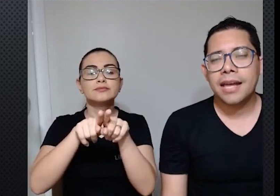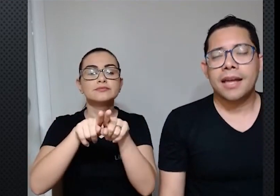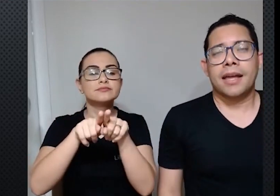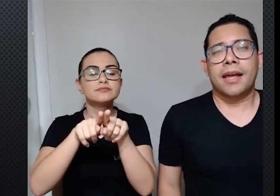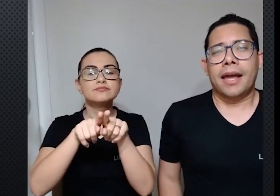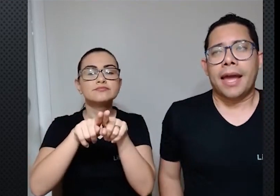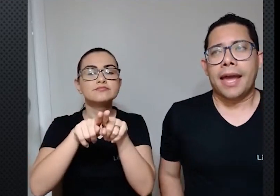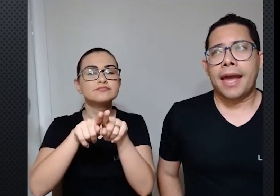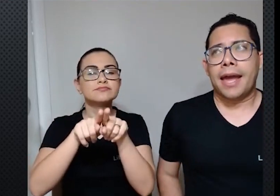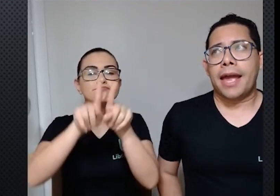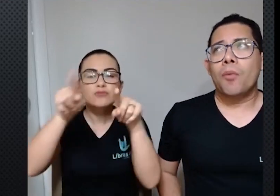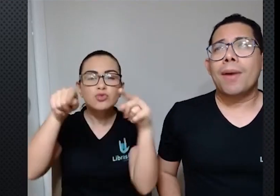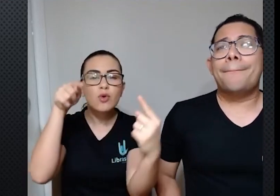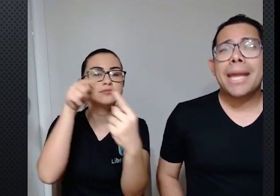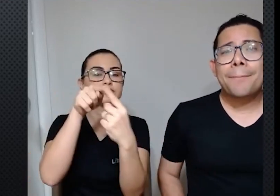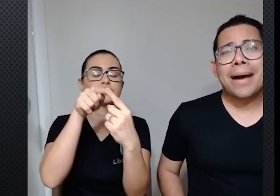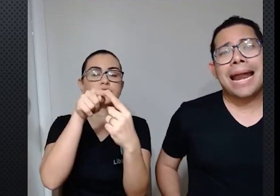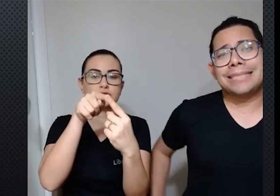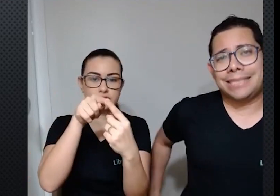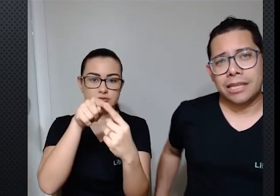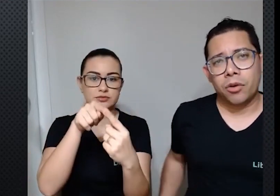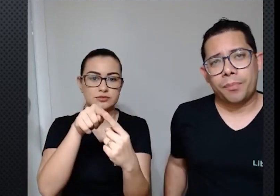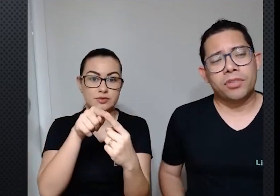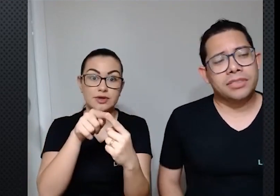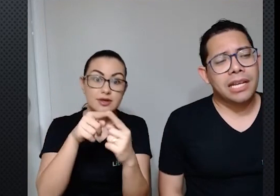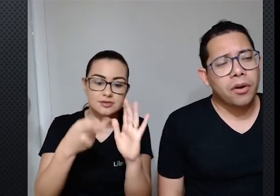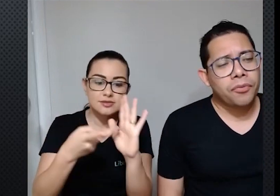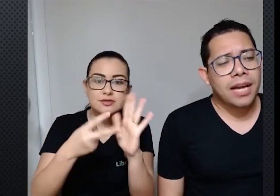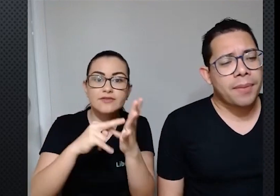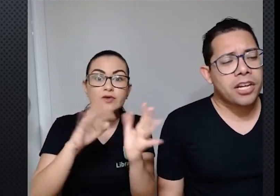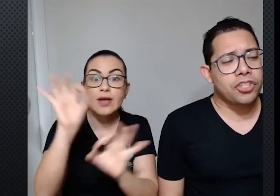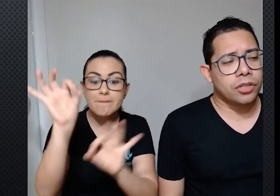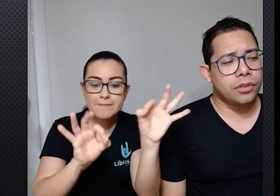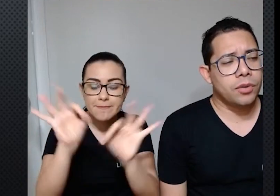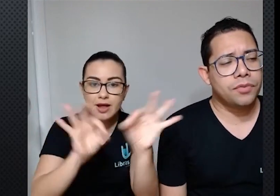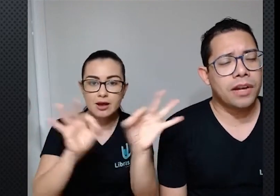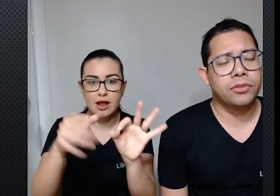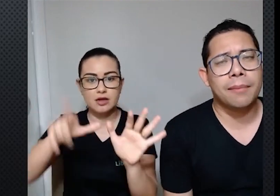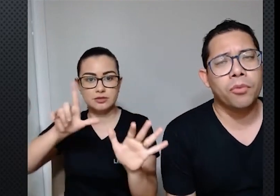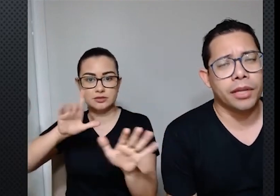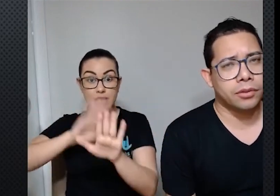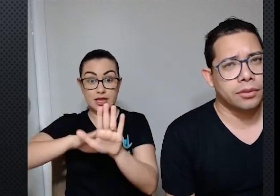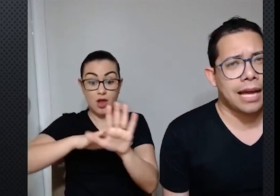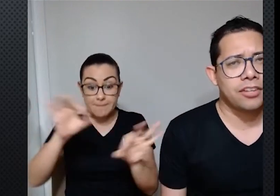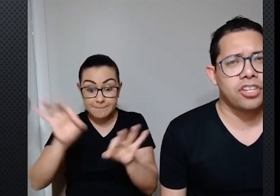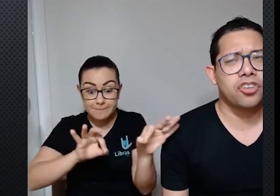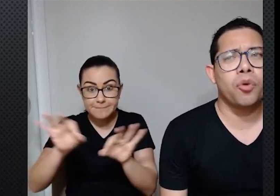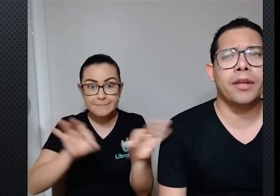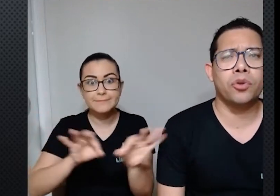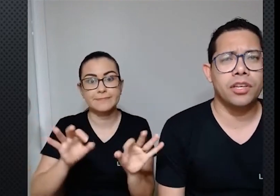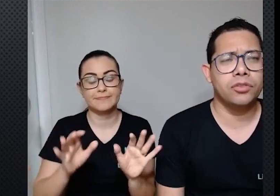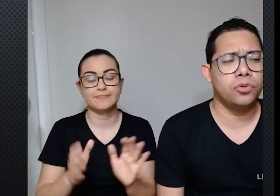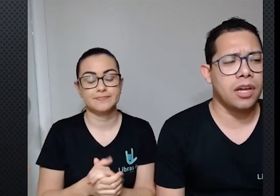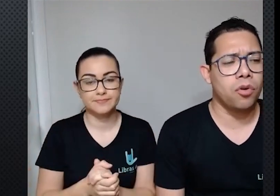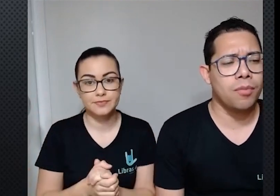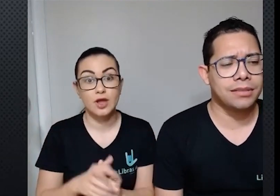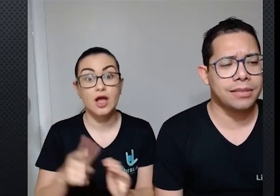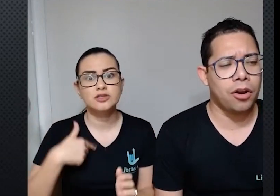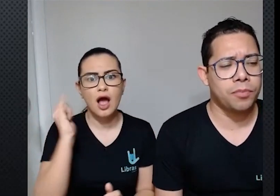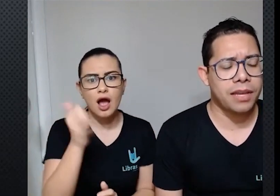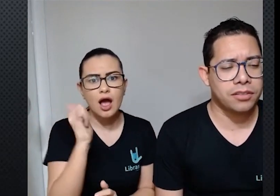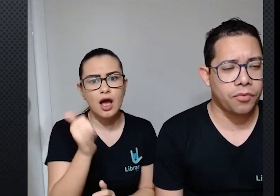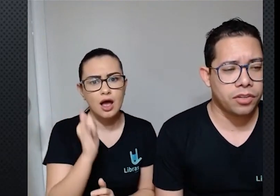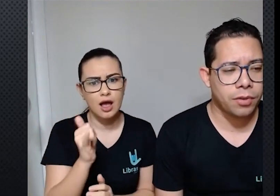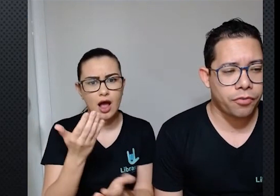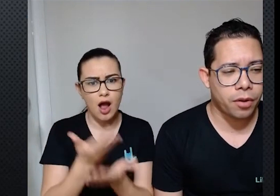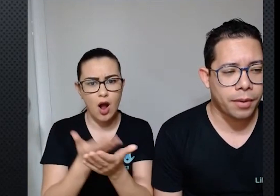ajudar. É uma preparação para você não ficar perdido. Então isso vai ajudar muito, tá? A gente já comentou isso em algumas